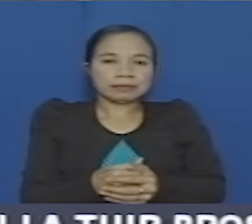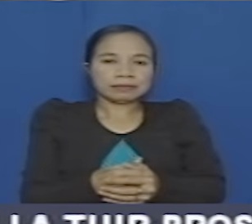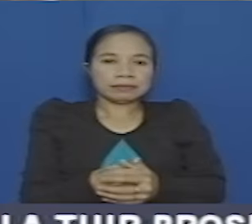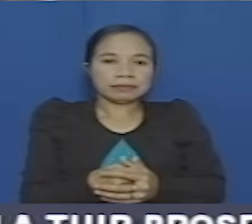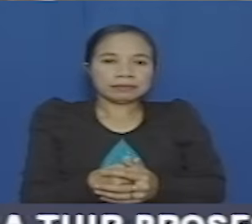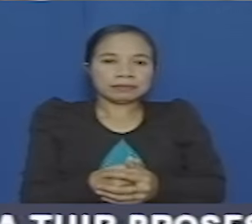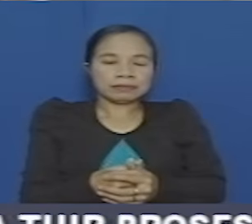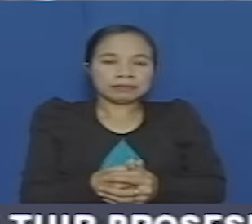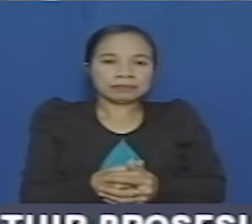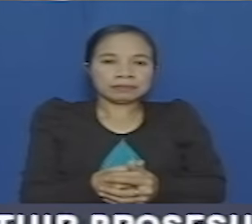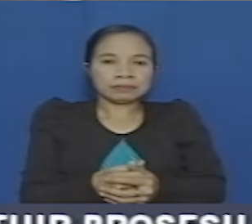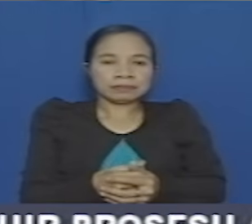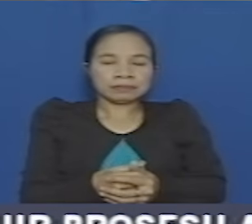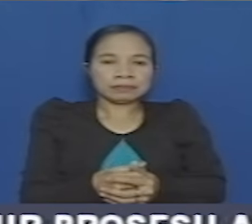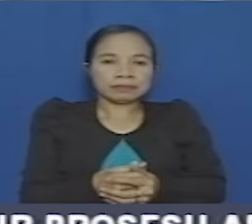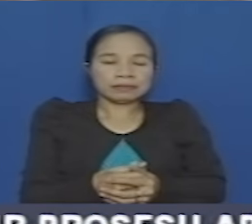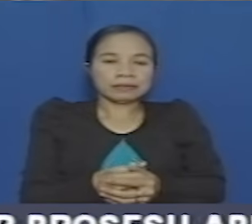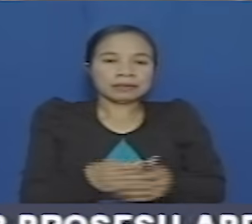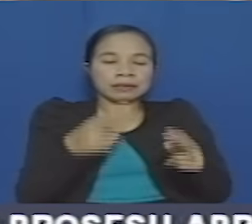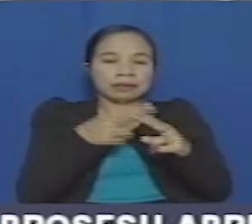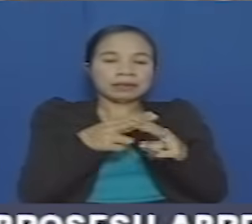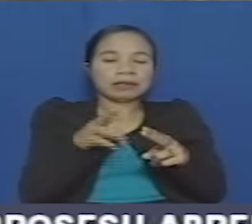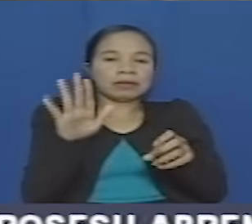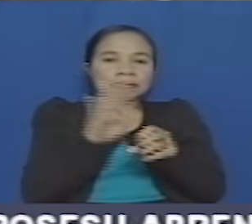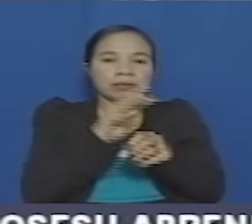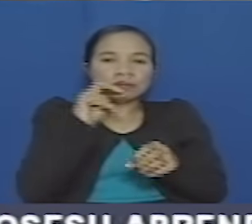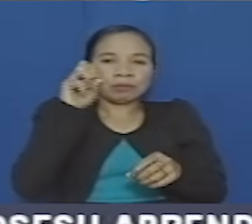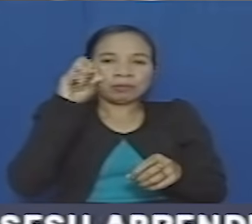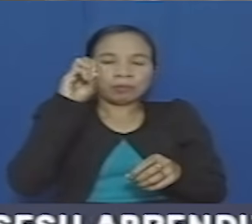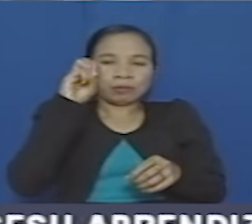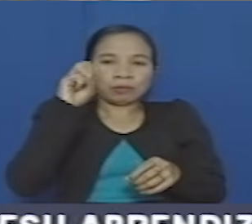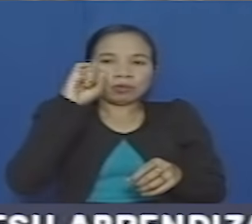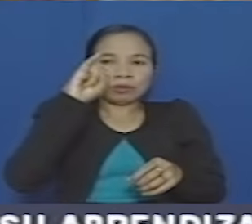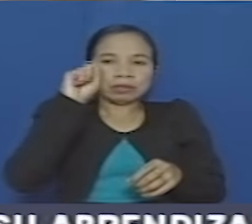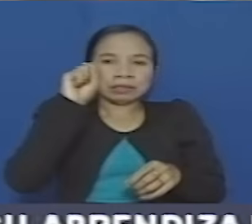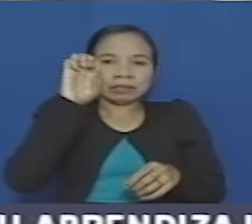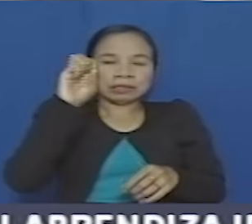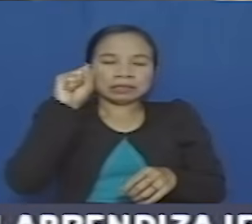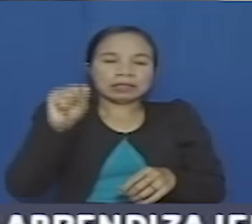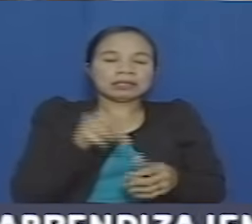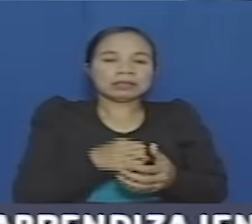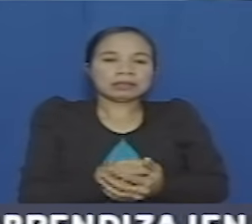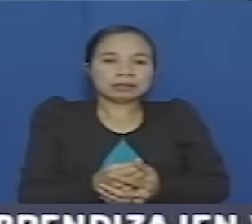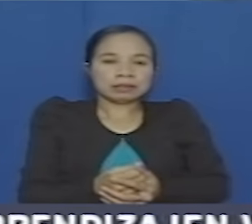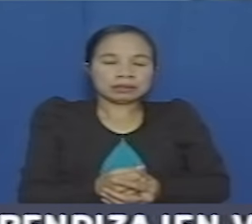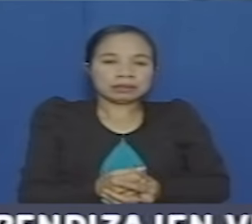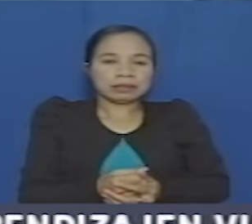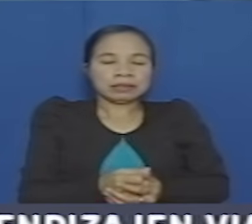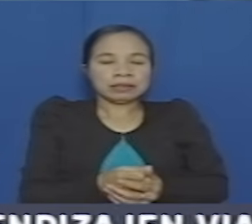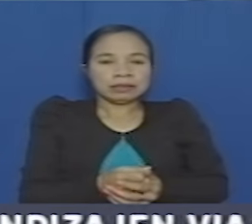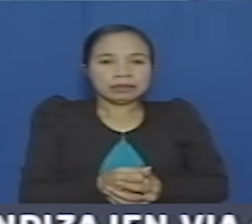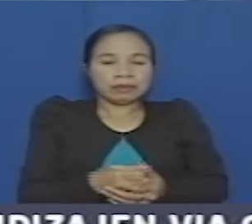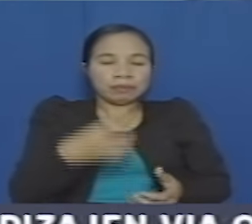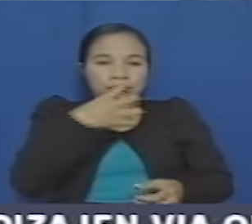Apa ni narang komplit? Yes, to sounds are. Ya? Yes, to sounds are. Nah, nah, kat sini kan, skrip. Iha parte